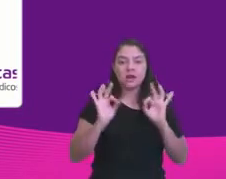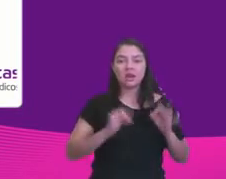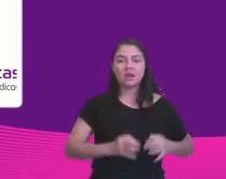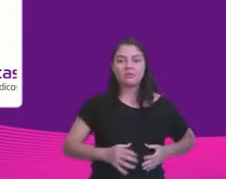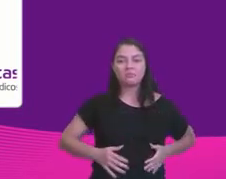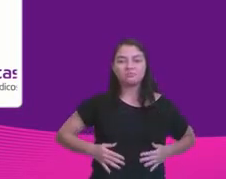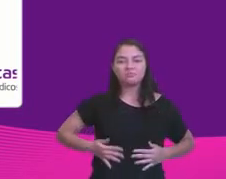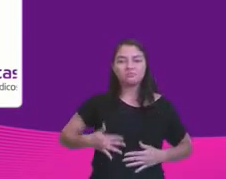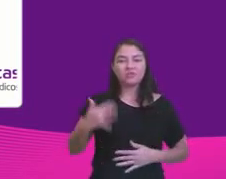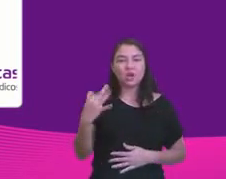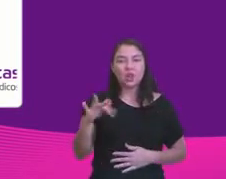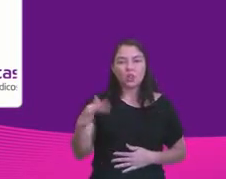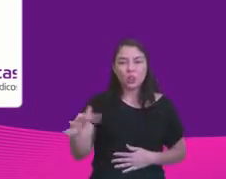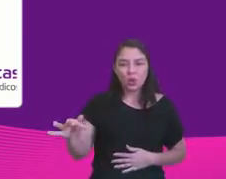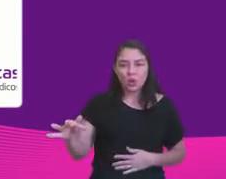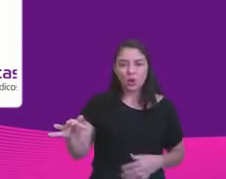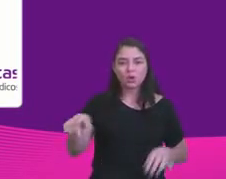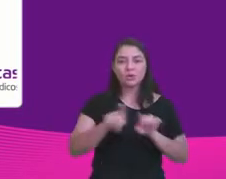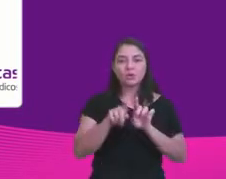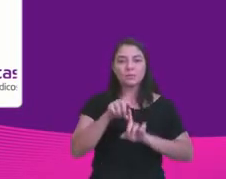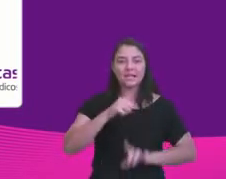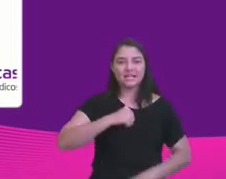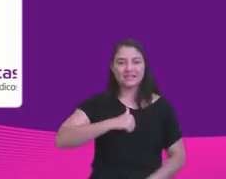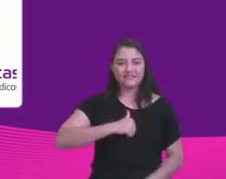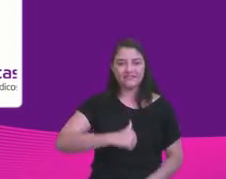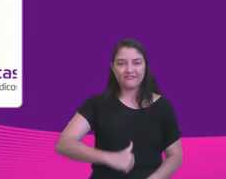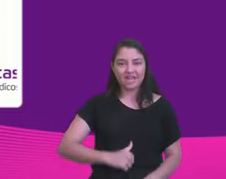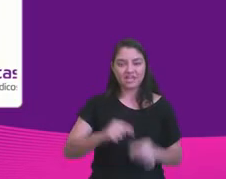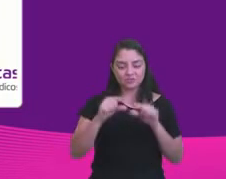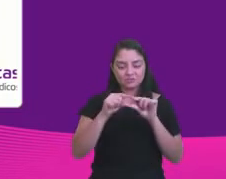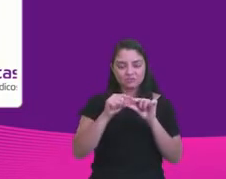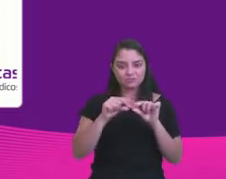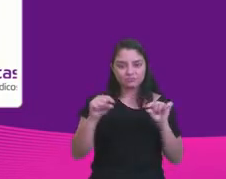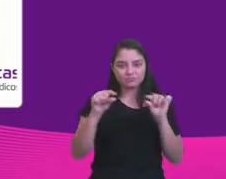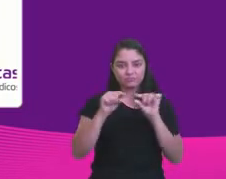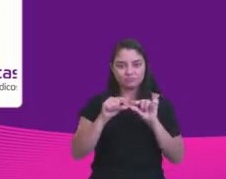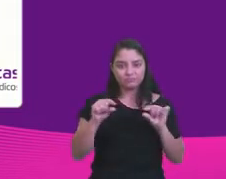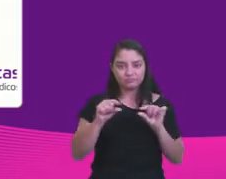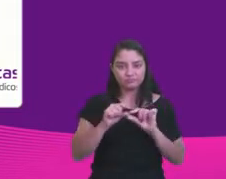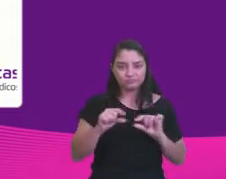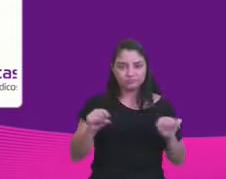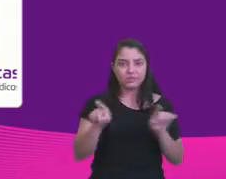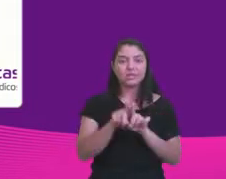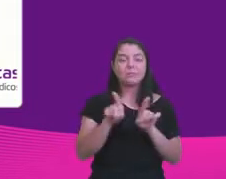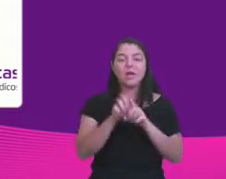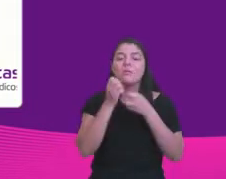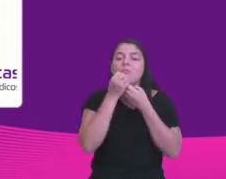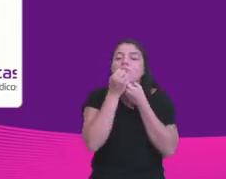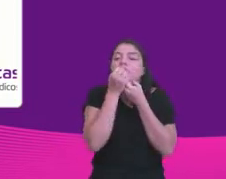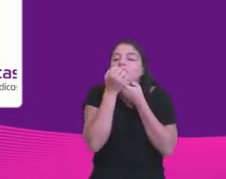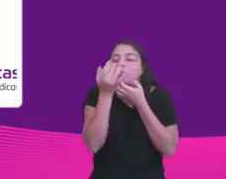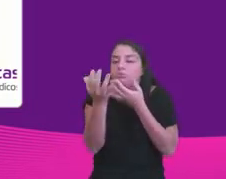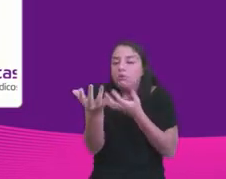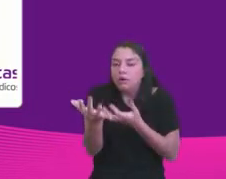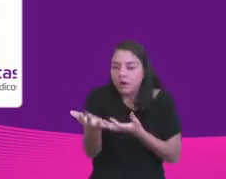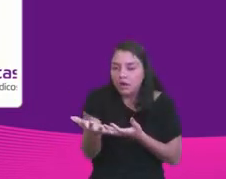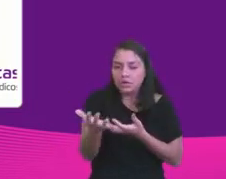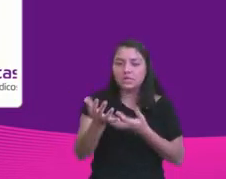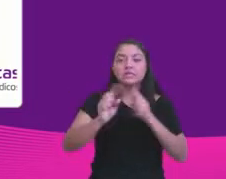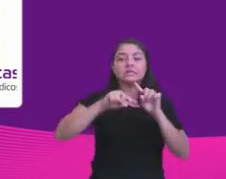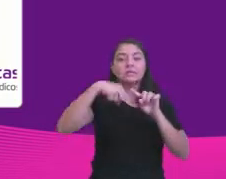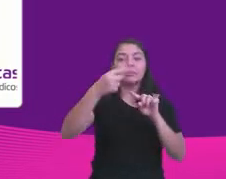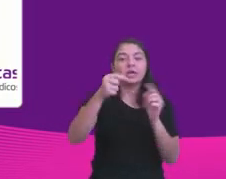e fezes em fita há 3 meses, evoluindo com uma constipação intestinal e vômitos, com internação hospitalar